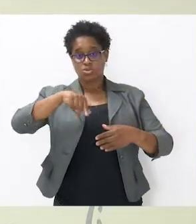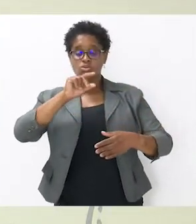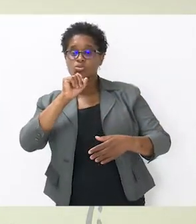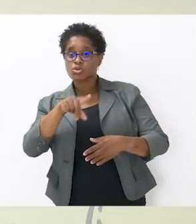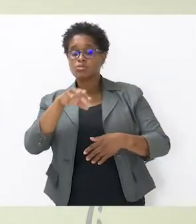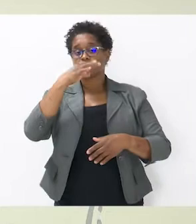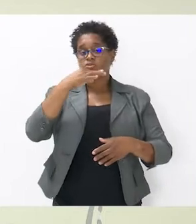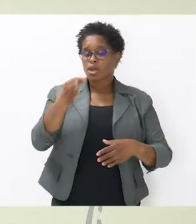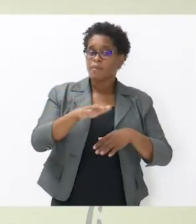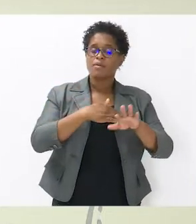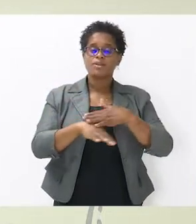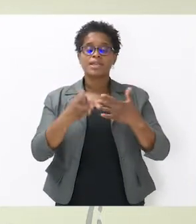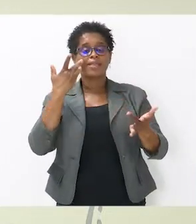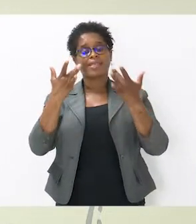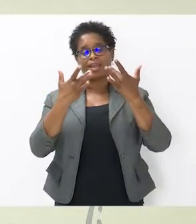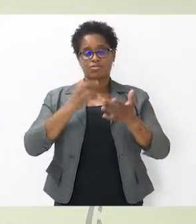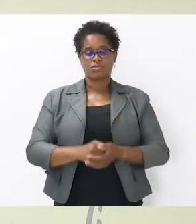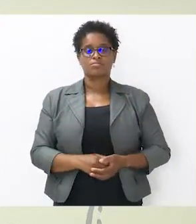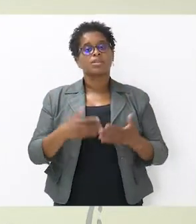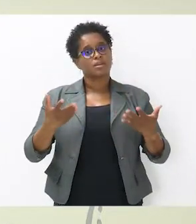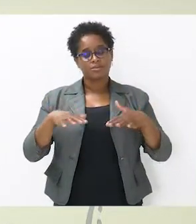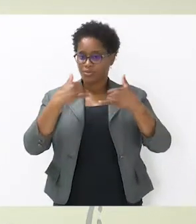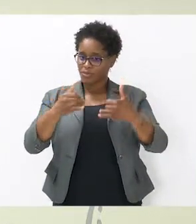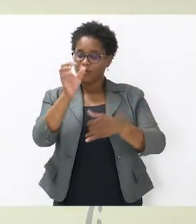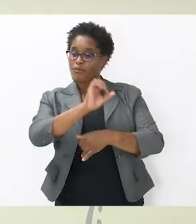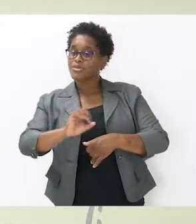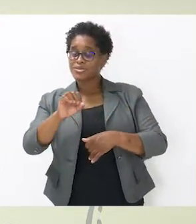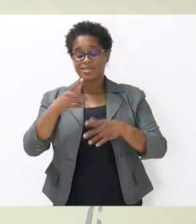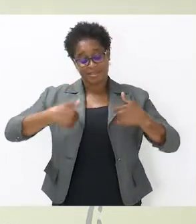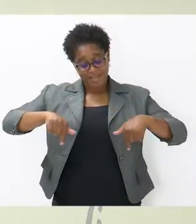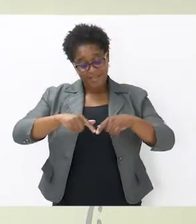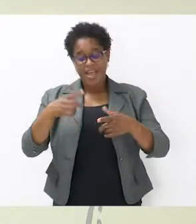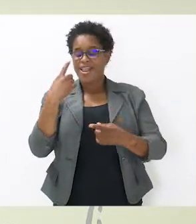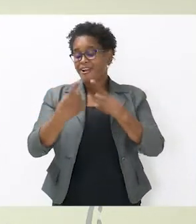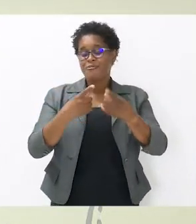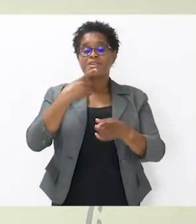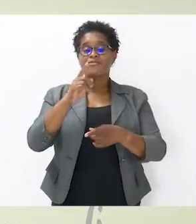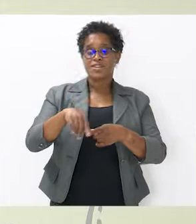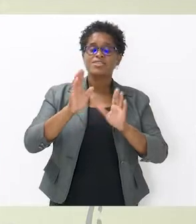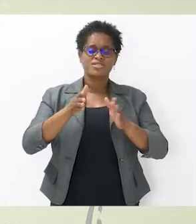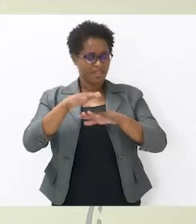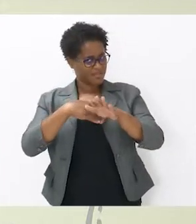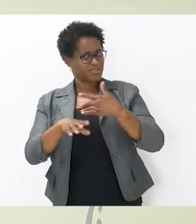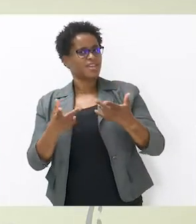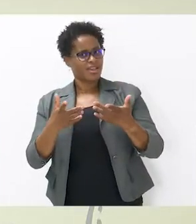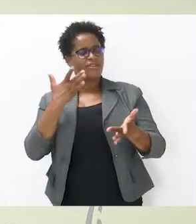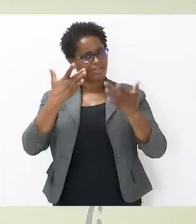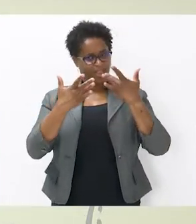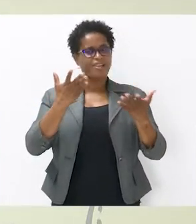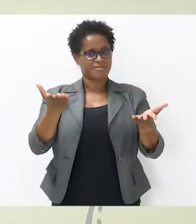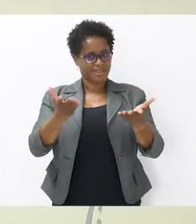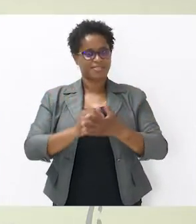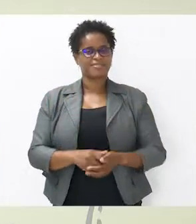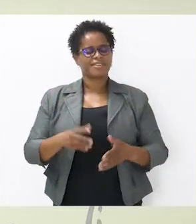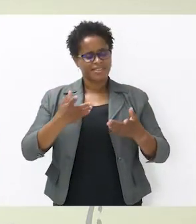dizer que é para fazer teatro. E seguramente vocês na vossa sala algumas vezes já fizeram dramatização, não é?